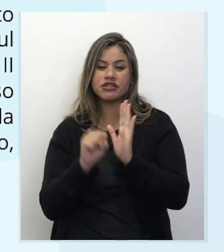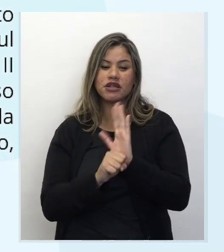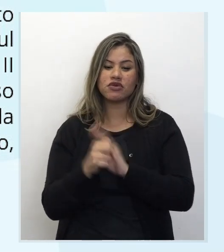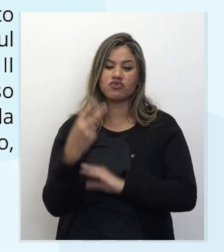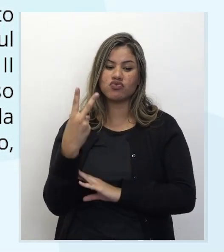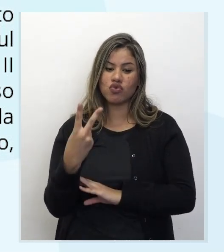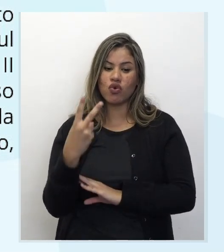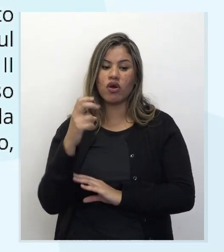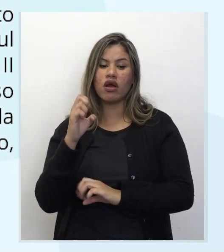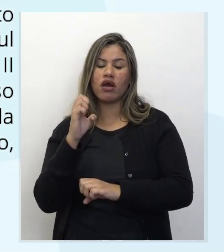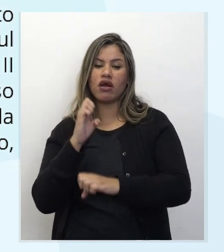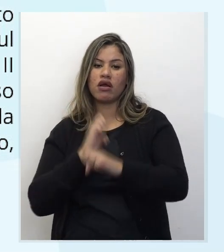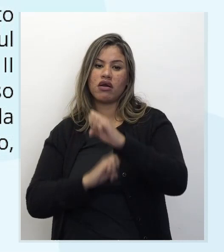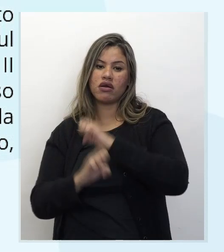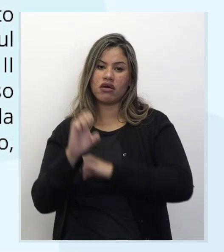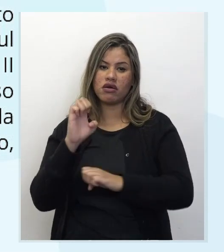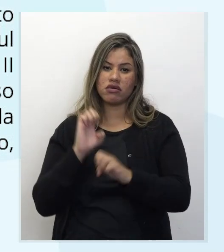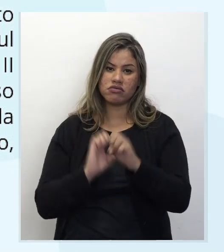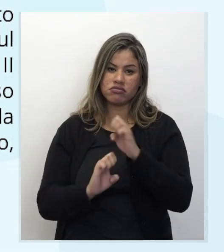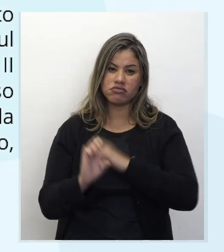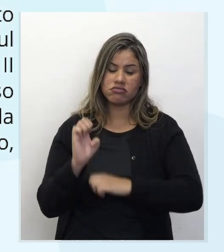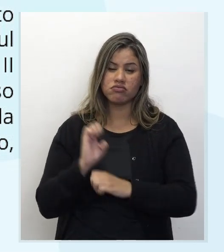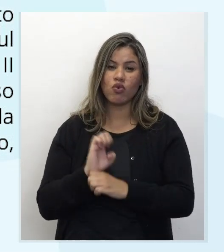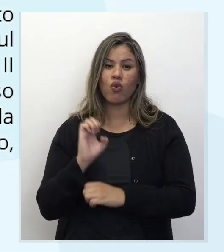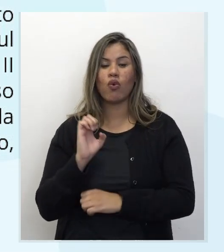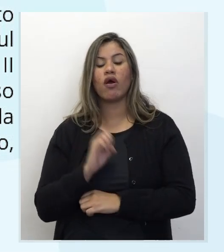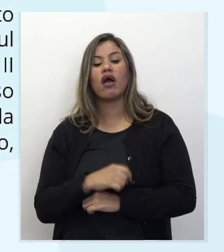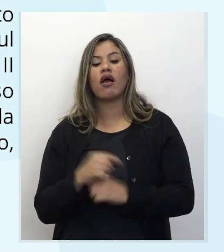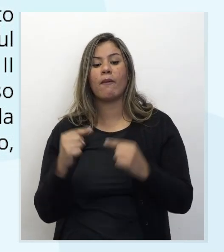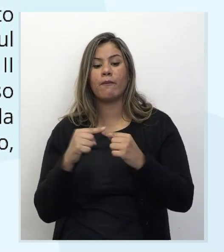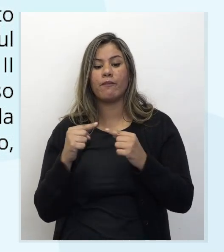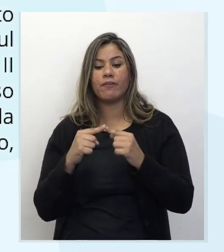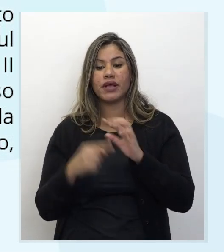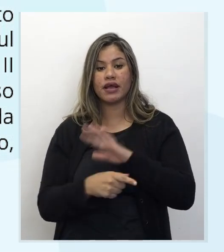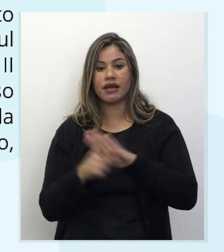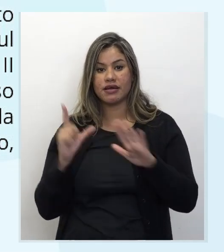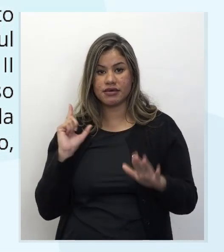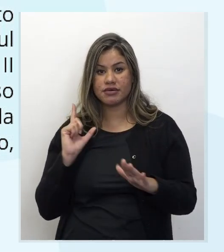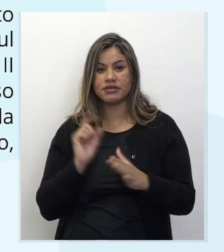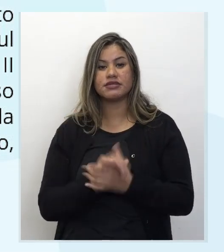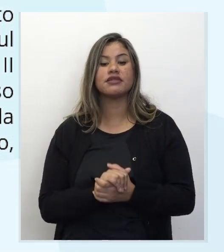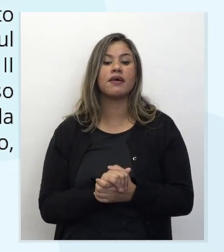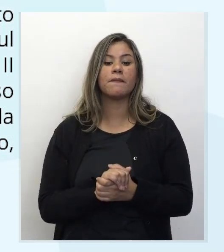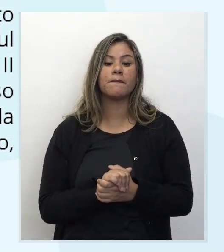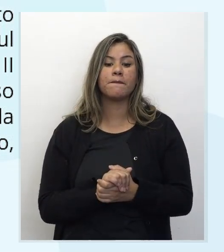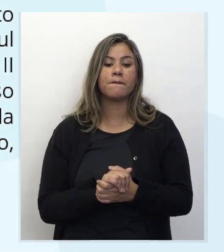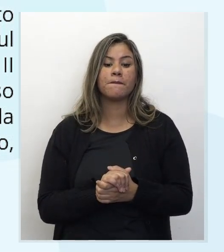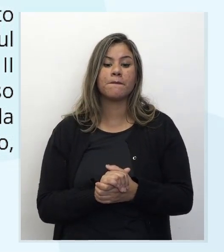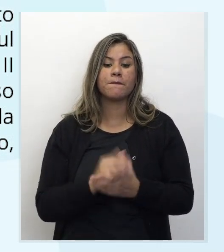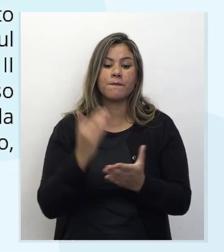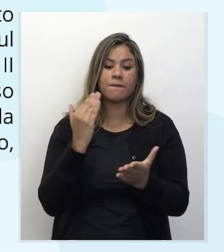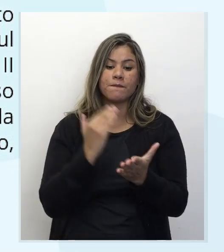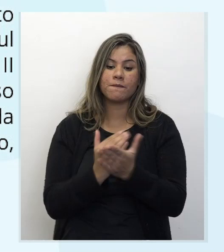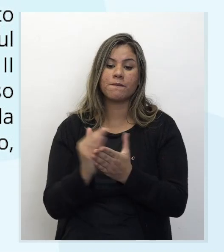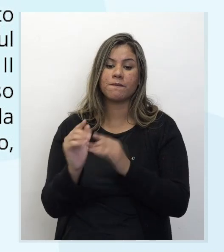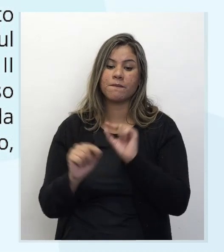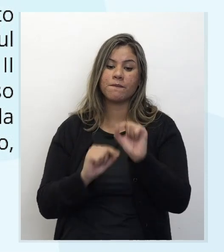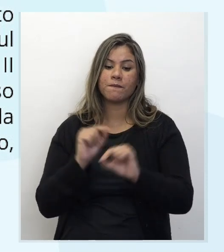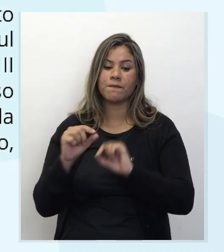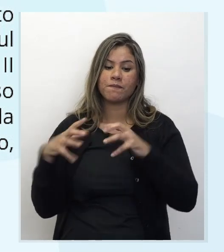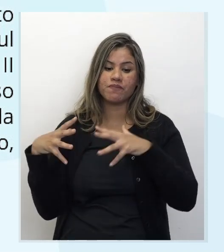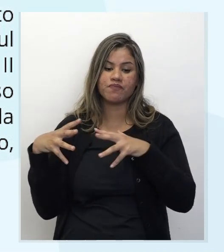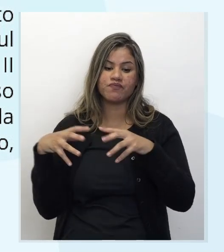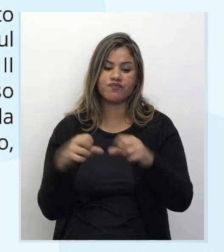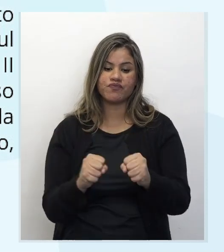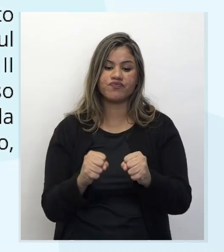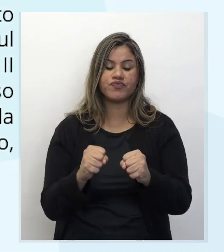da Era Comum, como apareceu no nosso exercício que vocês aí na grande maioria acertaram, né? dando início a um processo de assimilação e apropriação